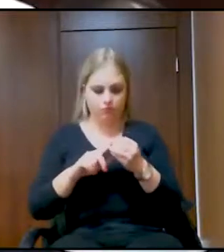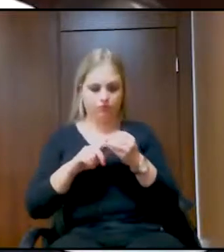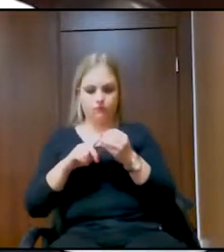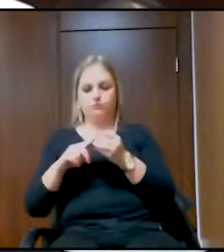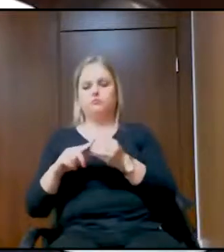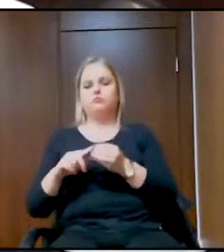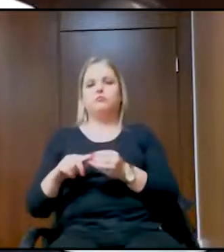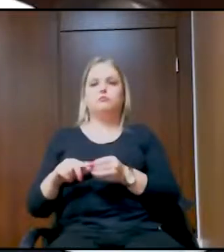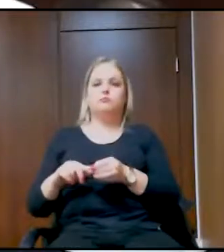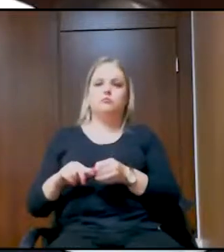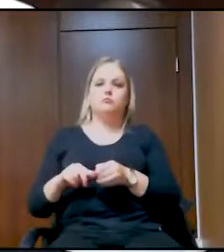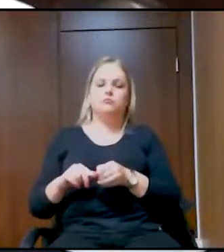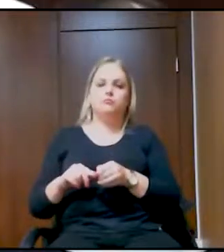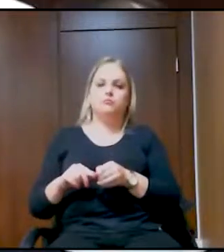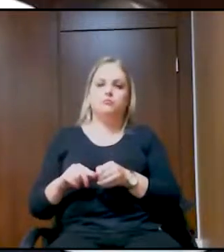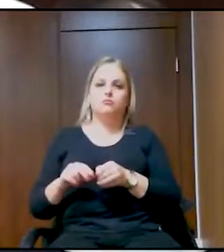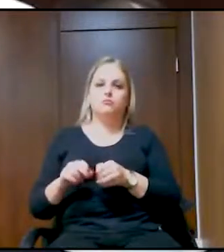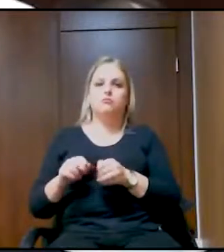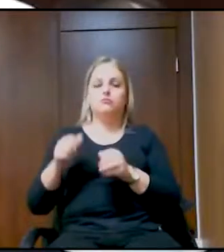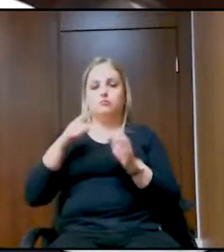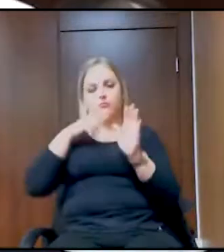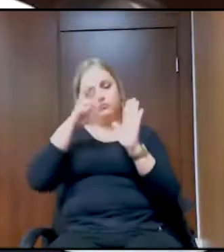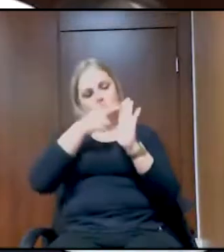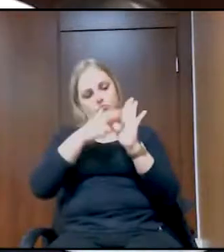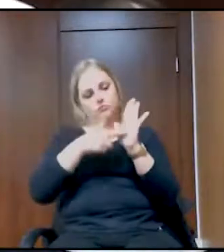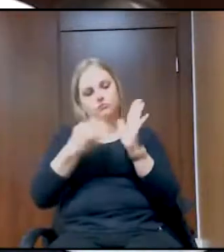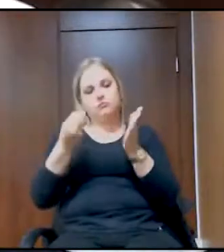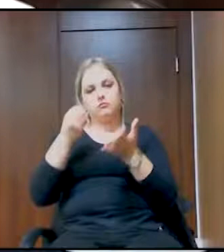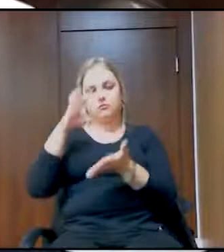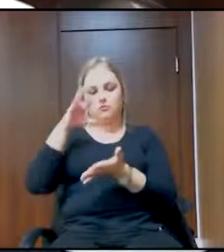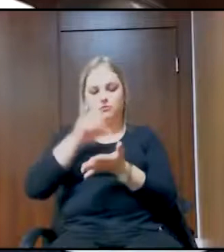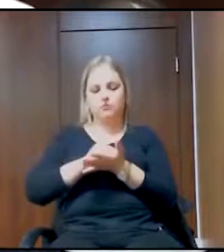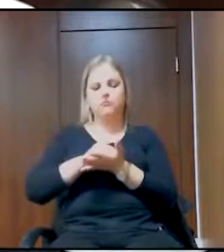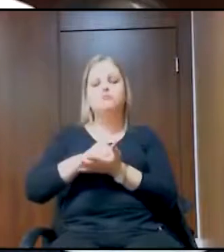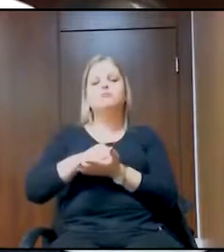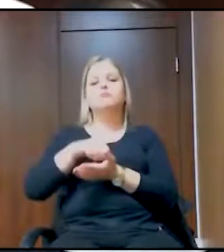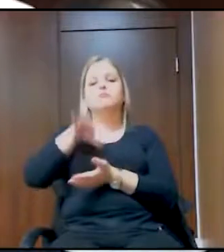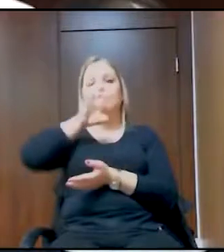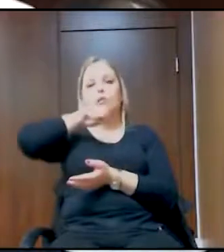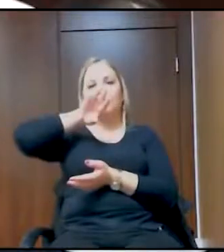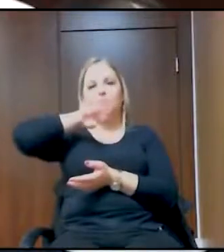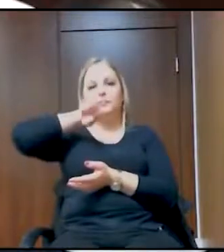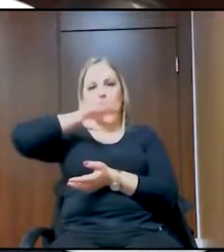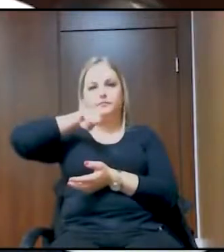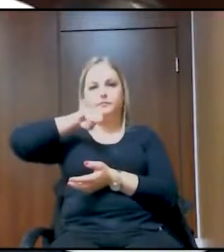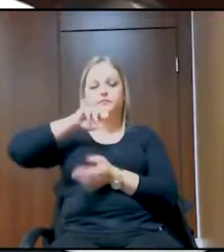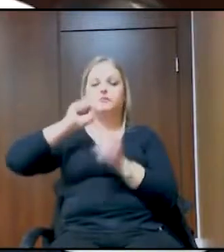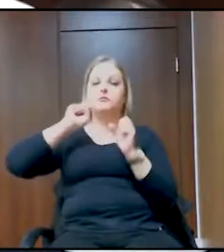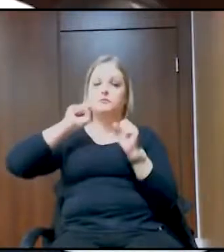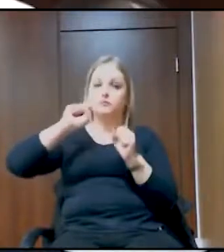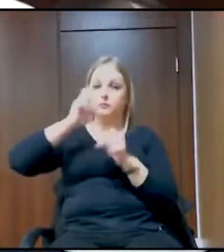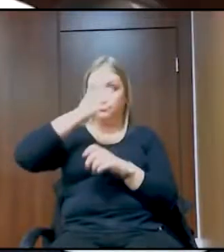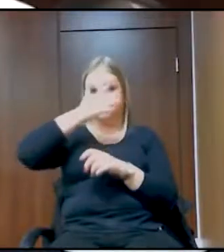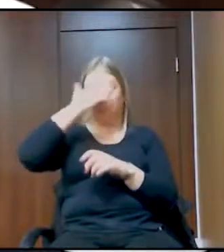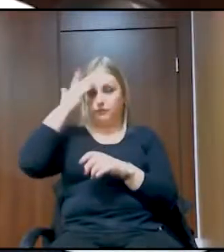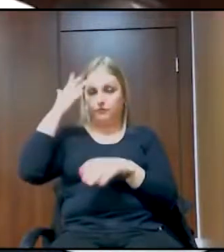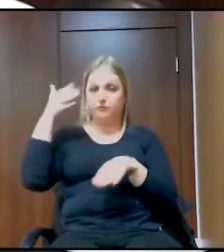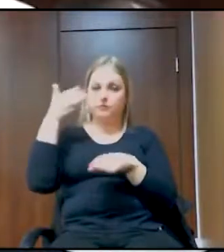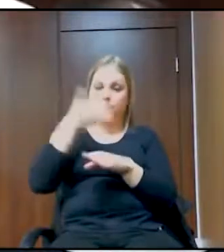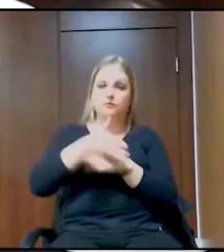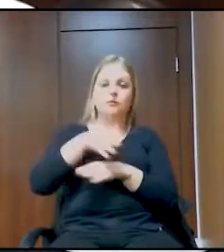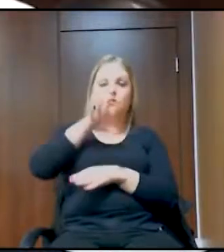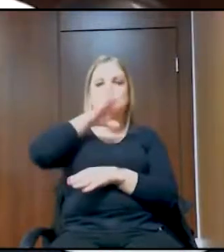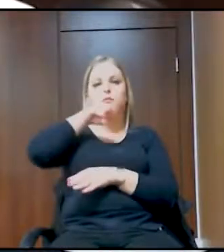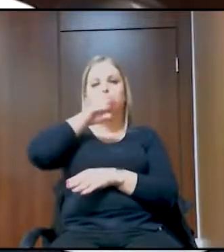edital aqui sobre as inscrições para manifestações orais, que poderão participar intervindo oralmente por